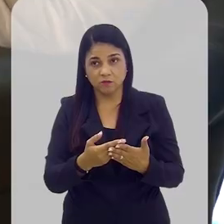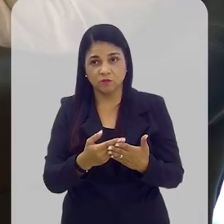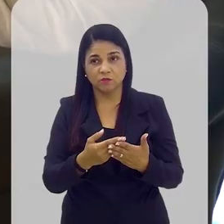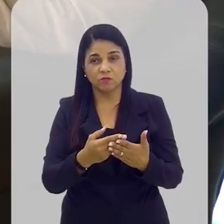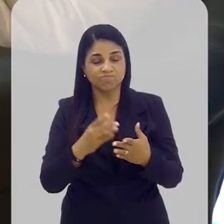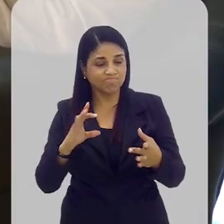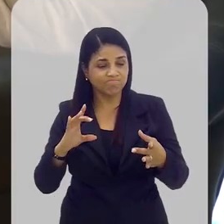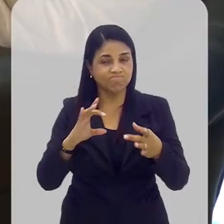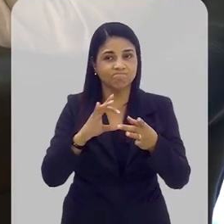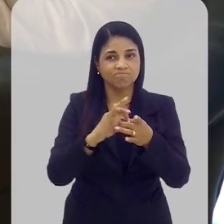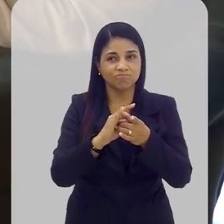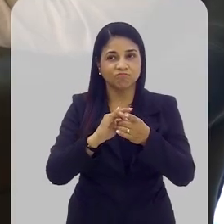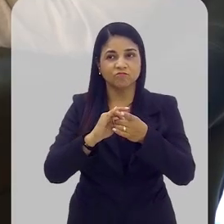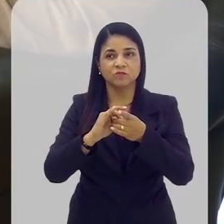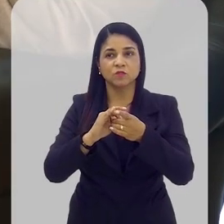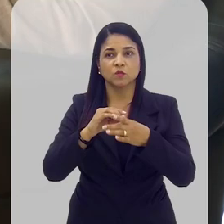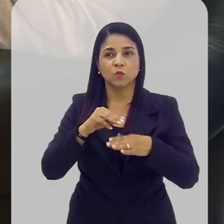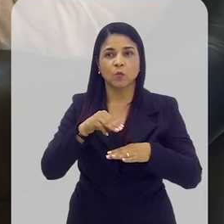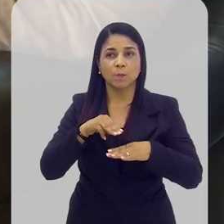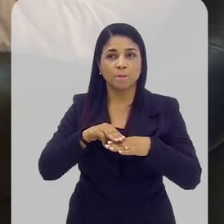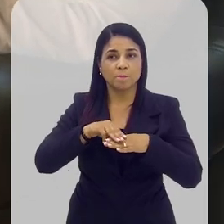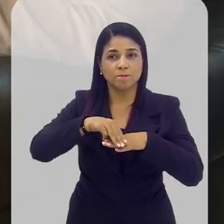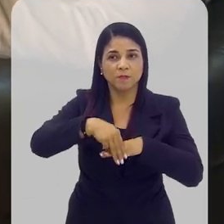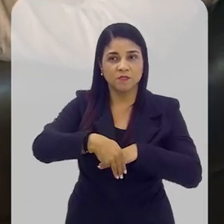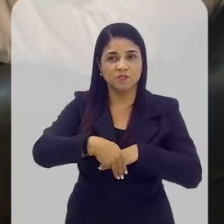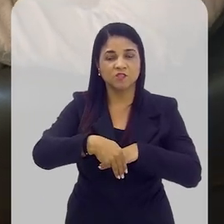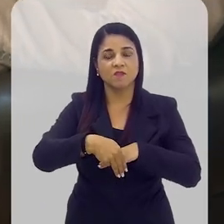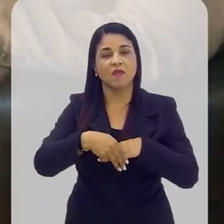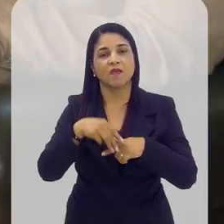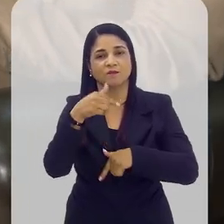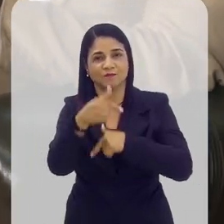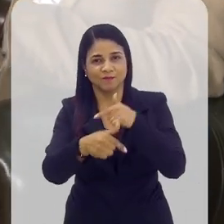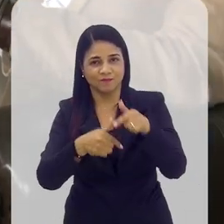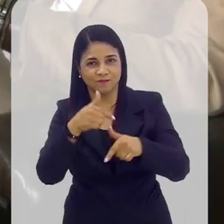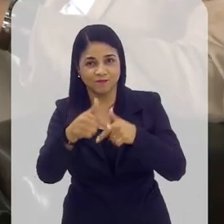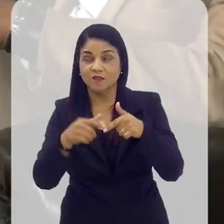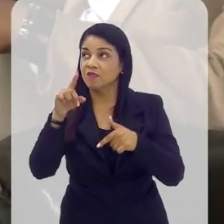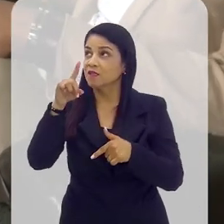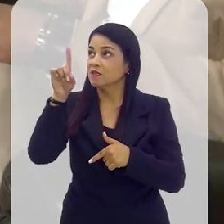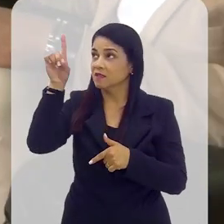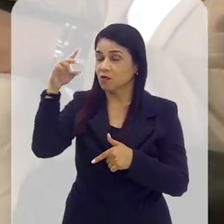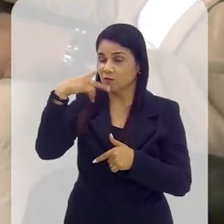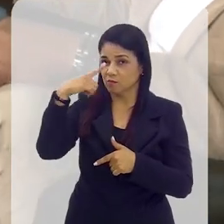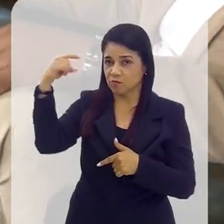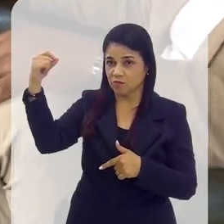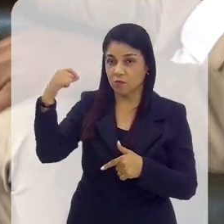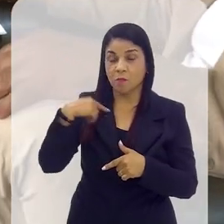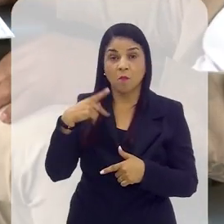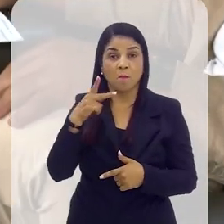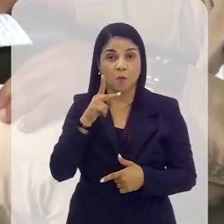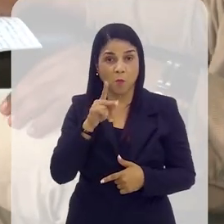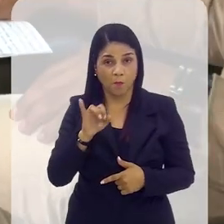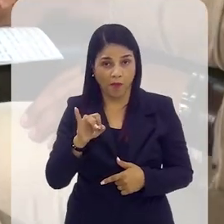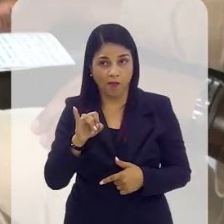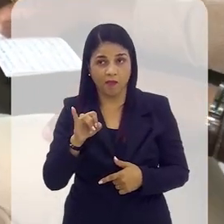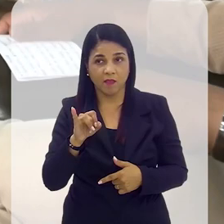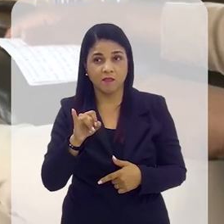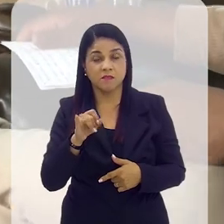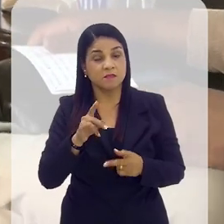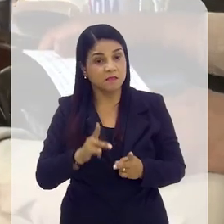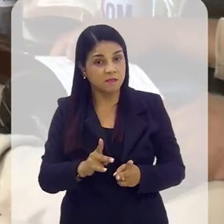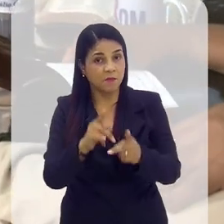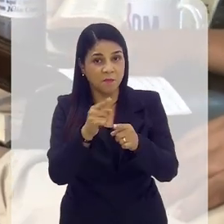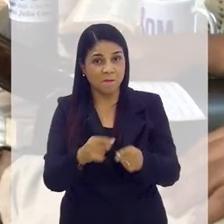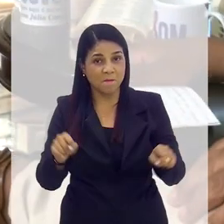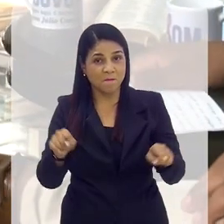muito atrelado ao ministério, aquilo que você tem como propósito e o chamado de Deus na nossa vida. Meu pai, ele é